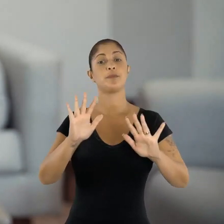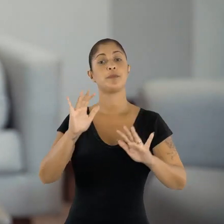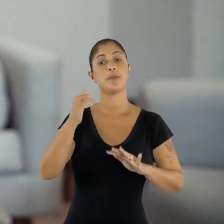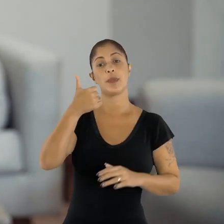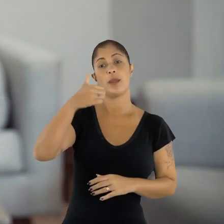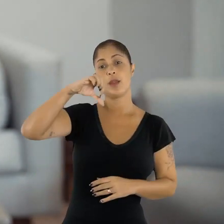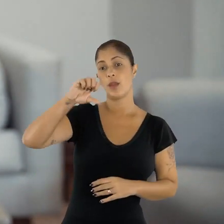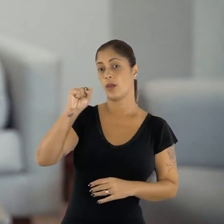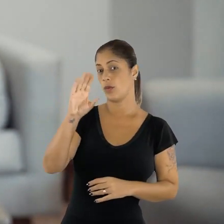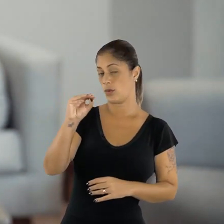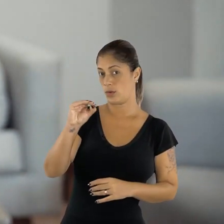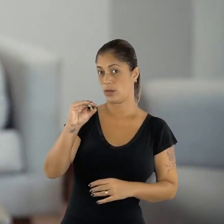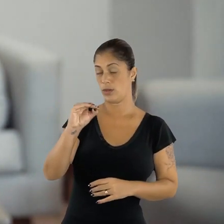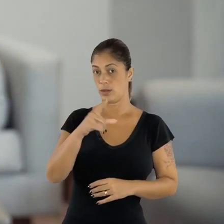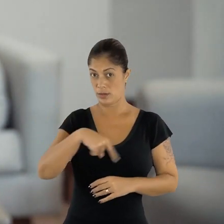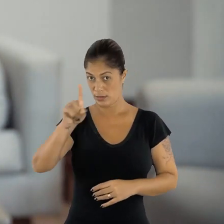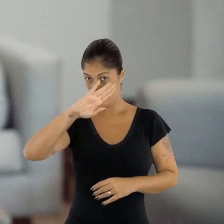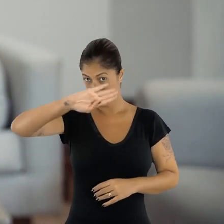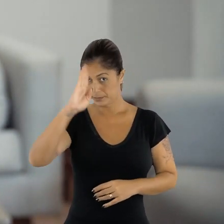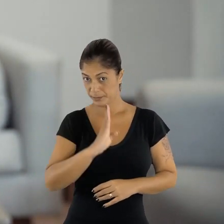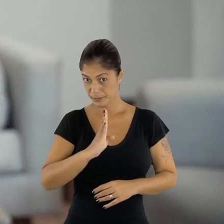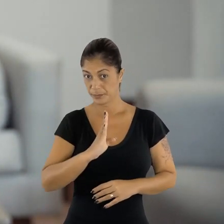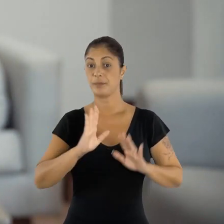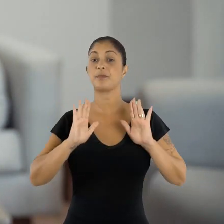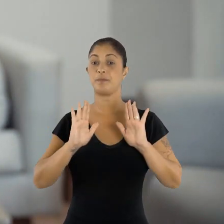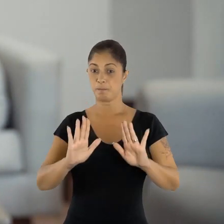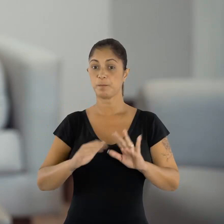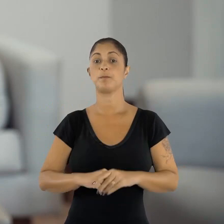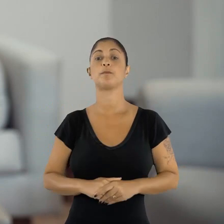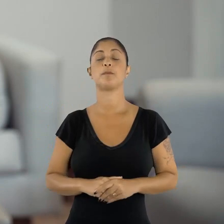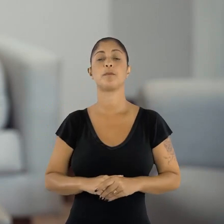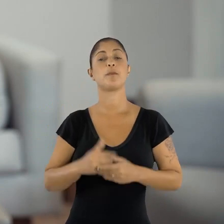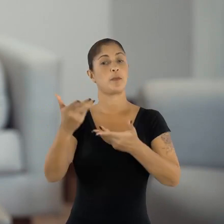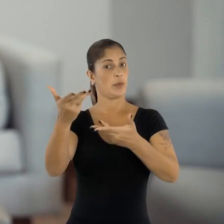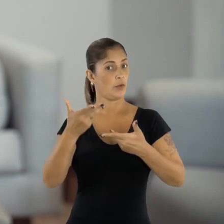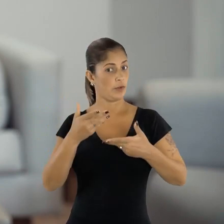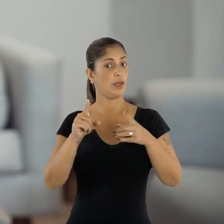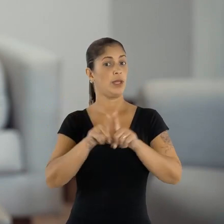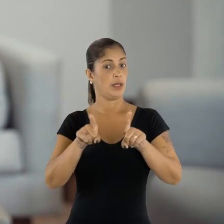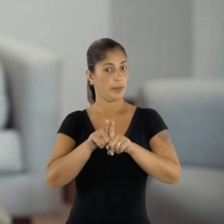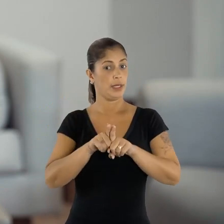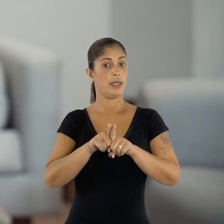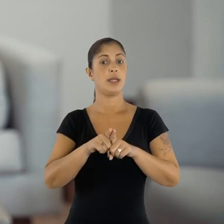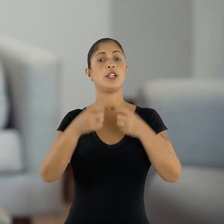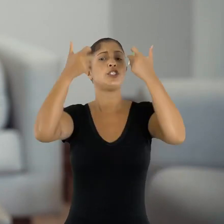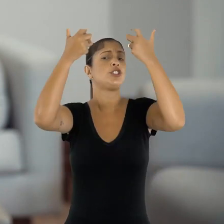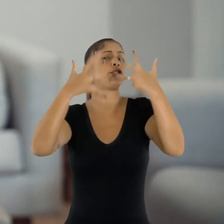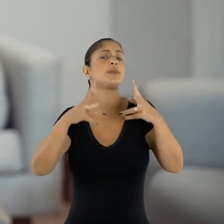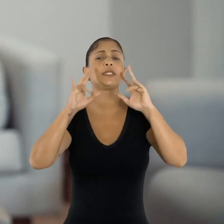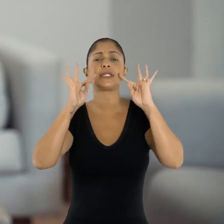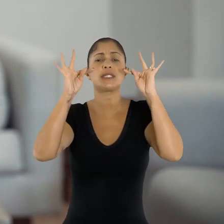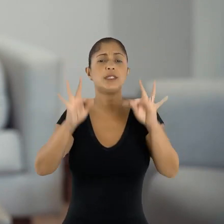juvenis. Me Me invitaron en convidaram em 1980 1980 a ir ao Brasil a Brasil a dar mi para dar